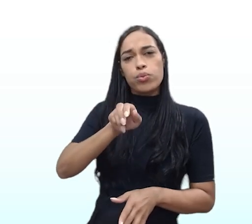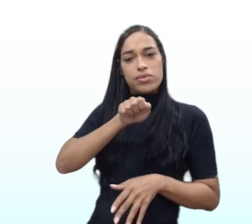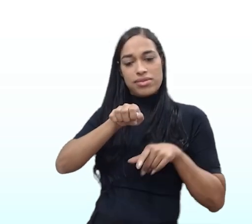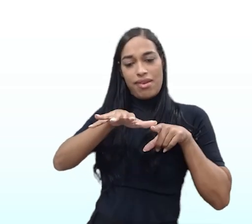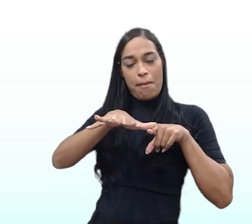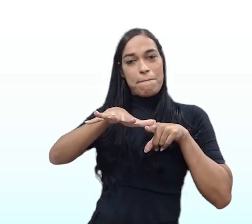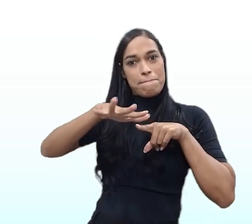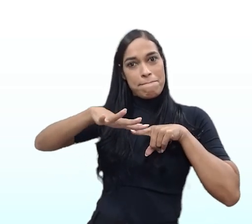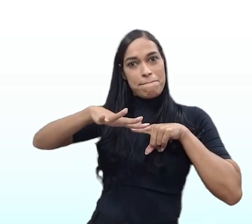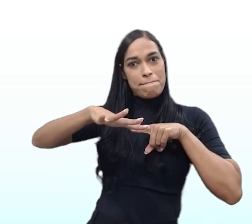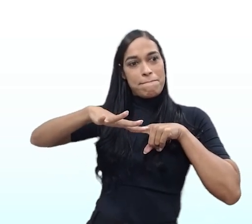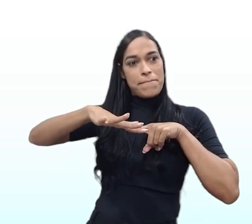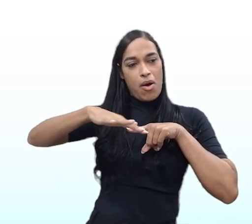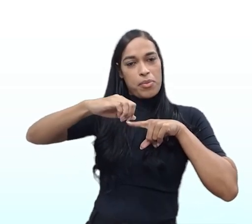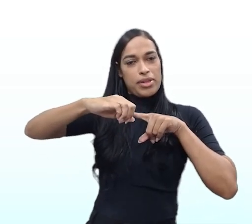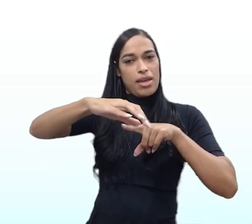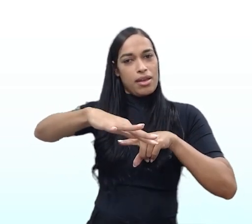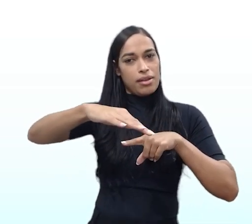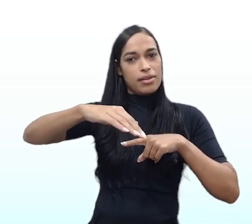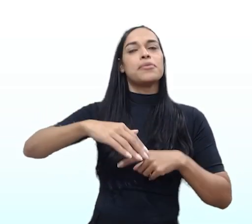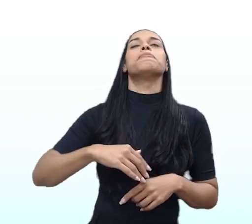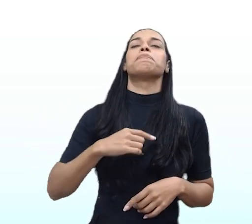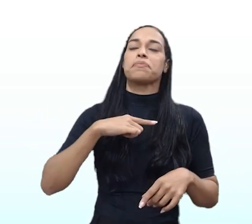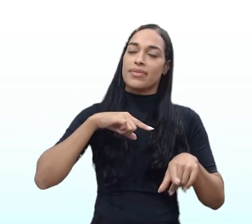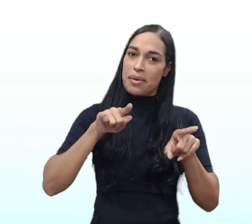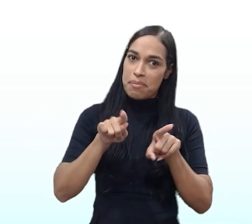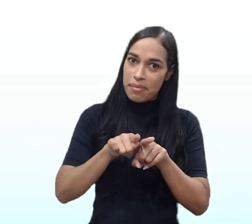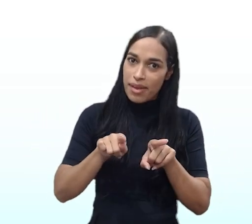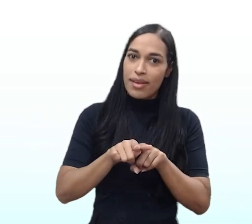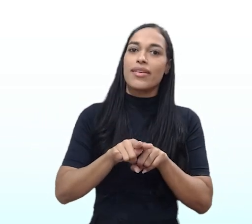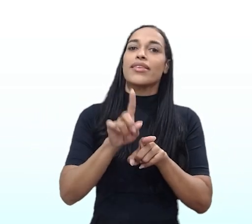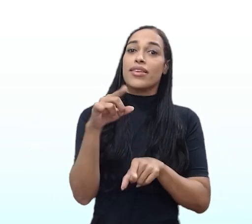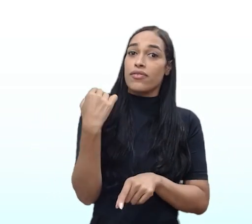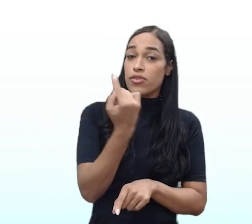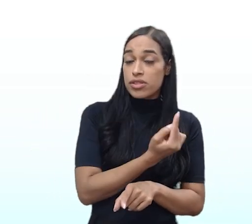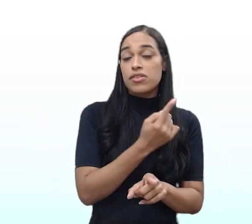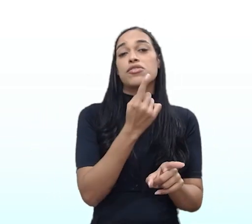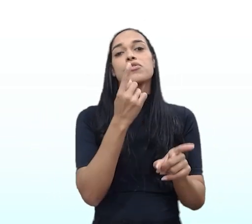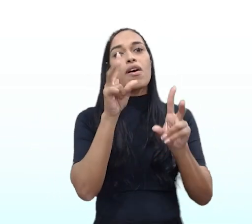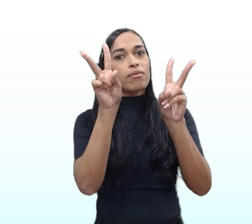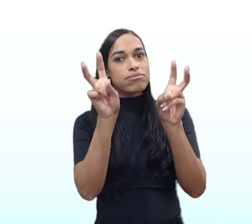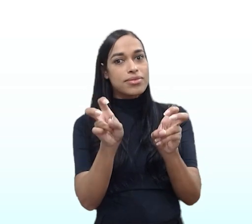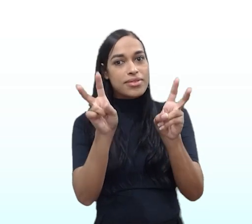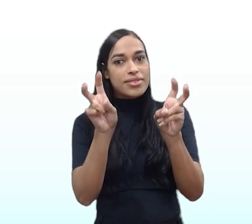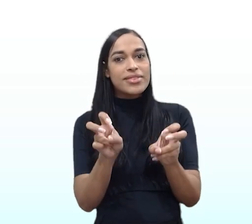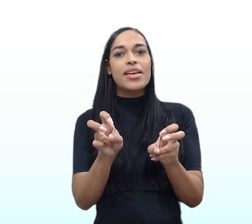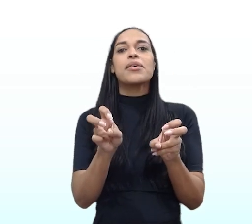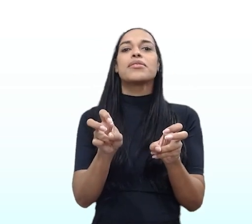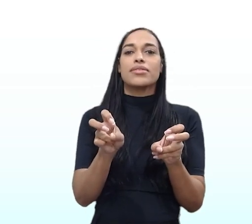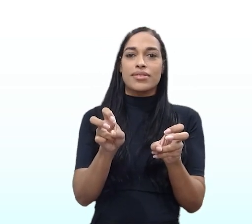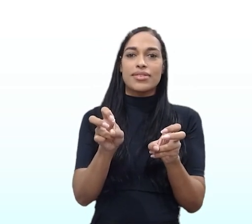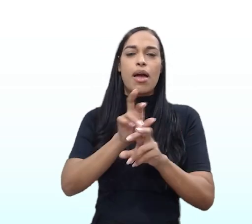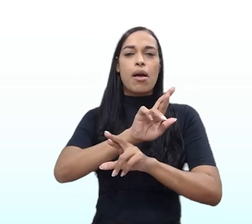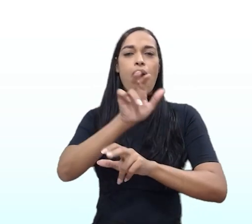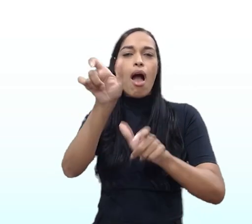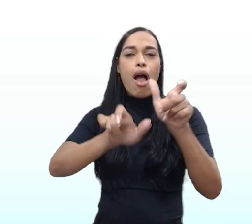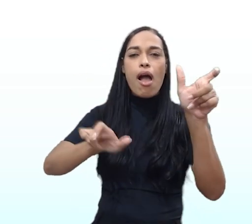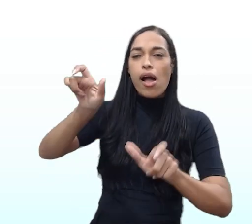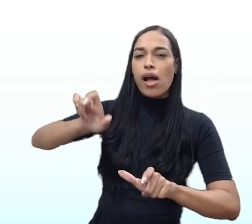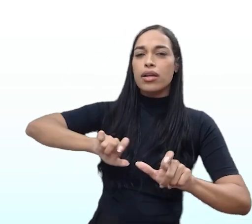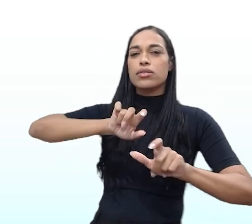medidas que são consideradas como tradicionais, você vai encontrar muito isso nas medidas